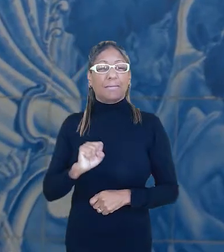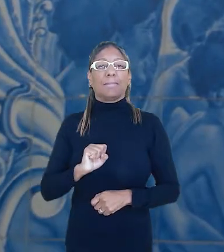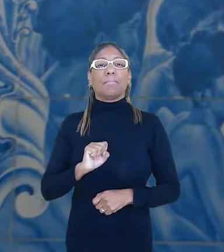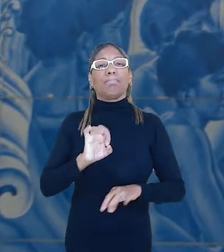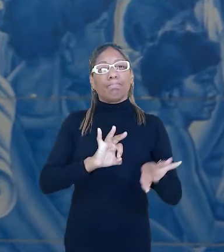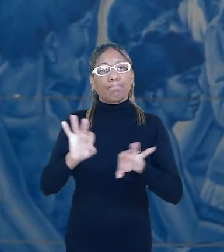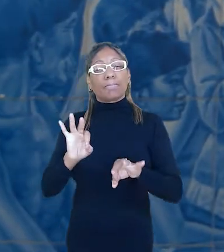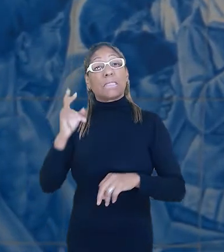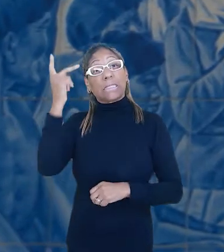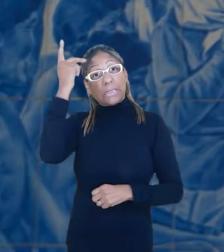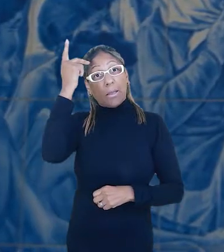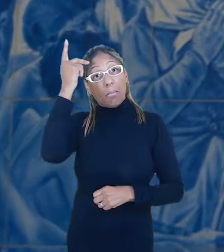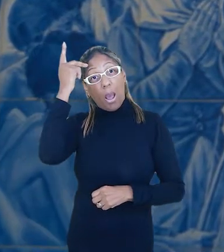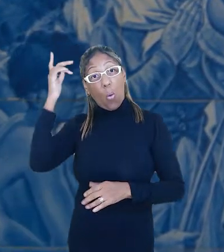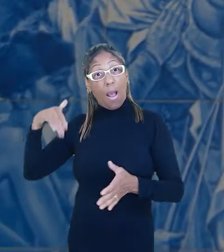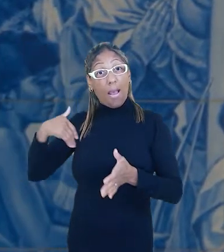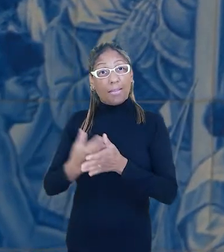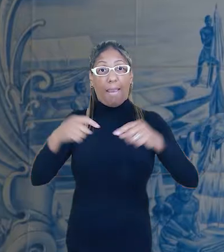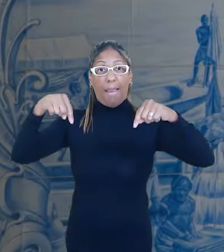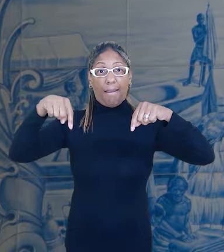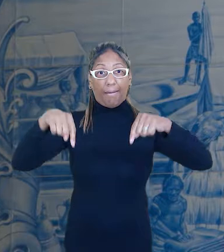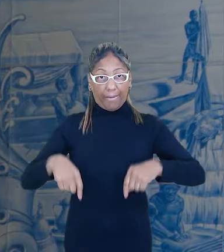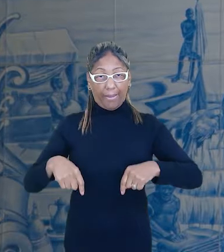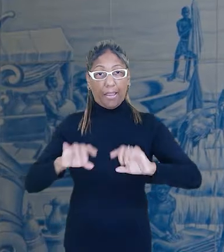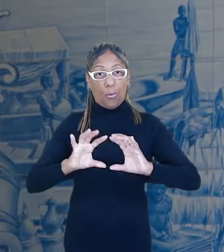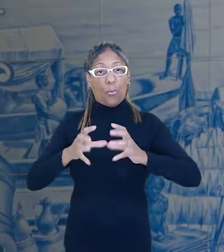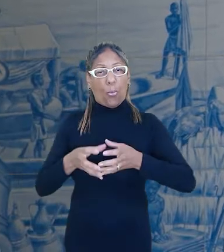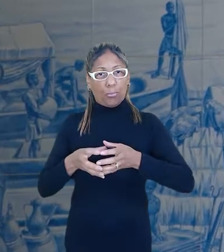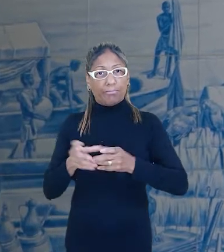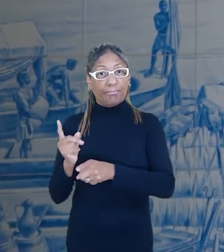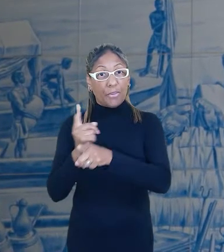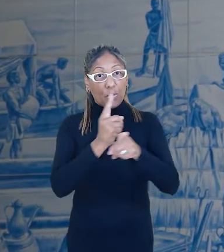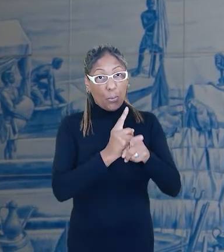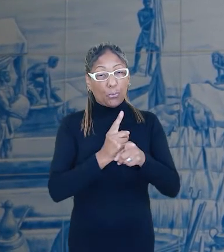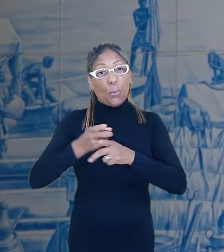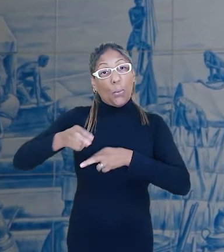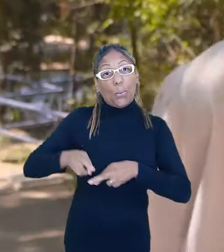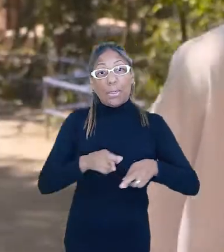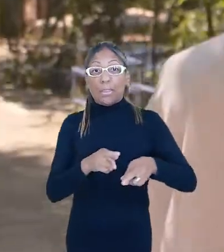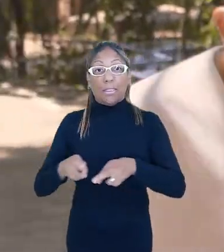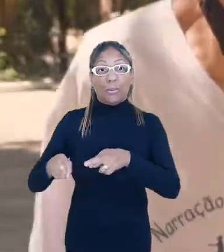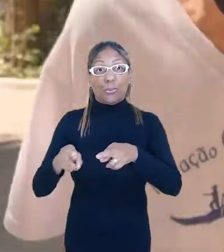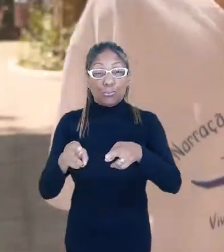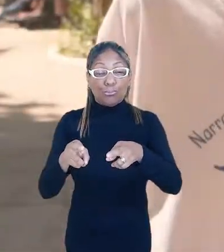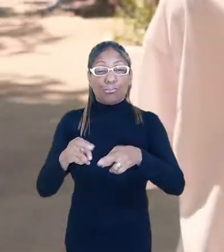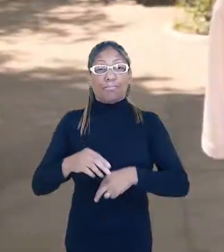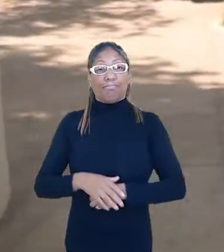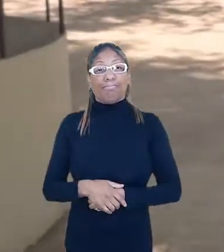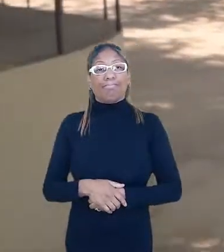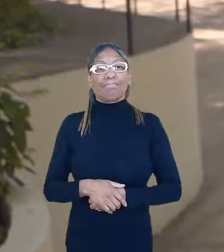Eles margeavam de São Paulo até aqui. Aí o que eles acham? O rio que se